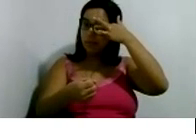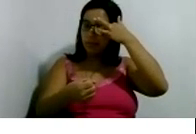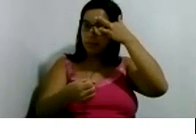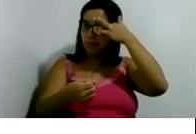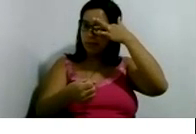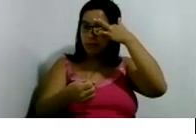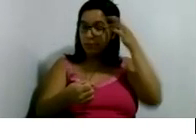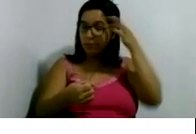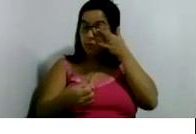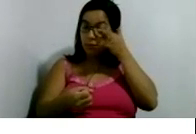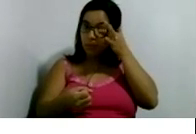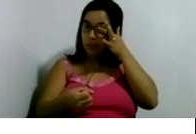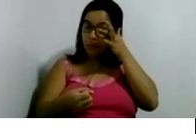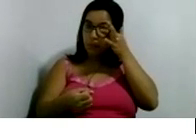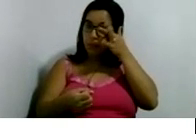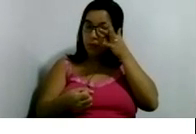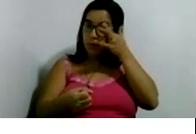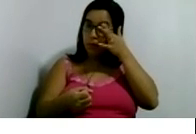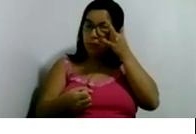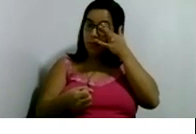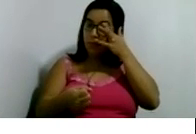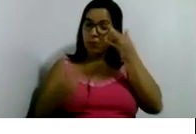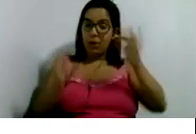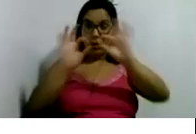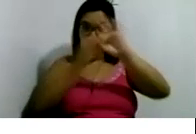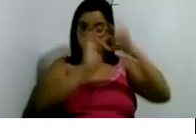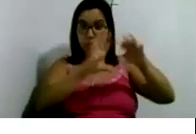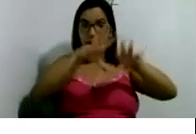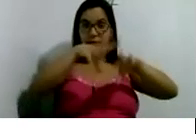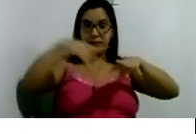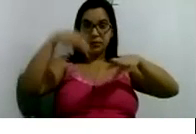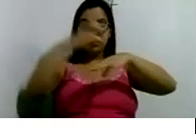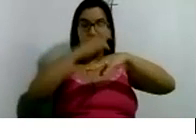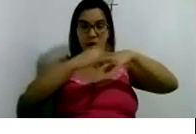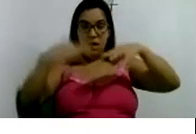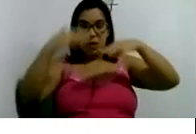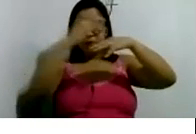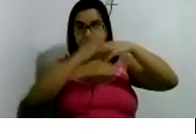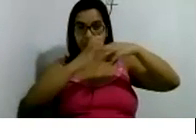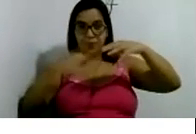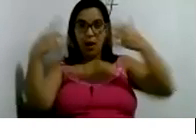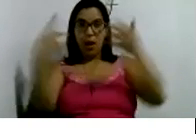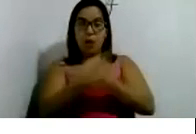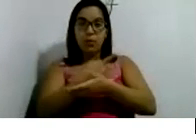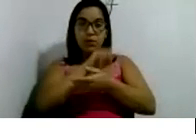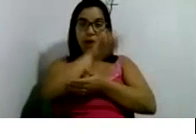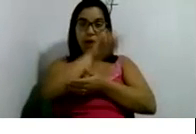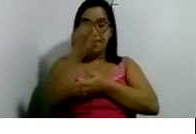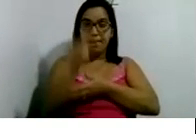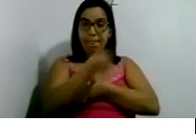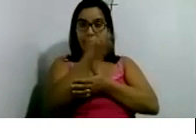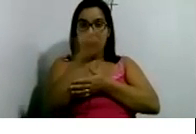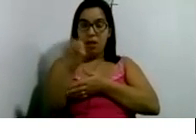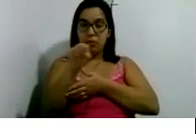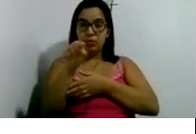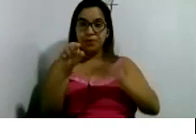que vão fazer movimentos ciliares para captar esse ovócito, e a fecundação vai ocorrer nessa